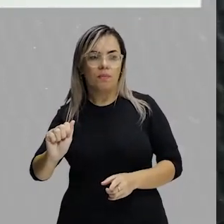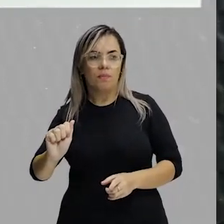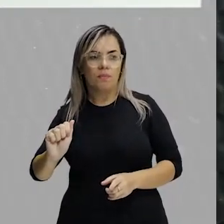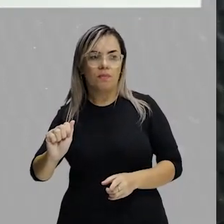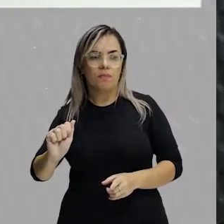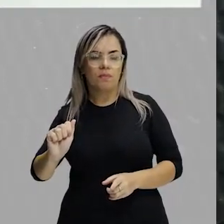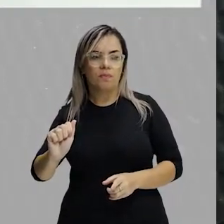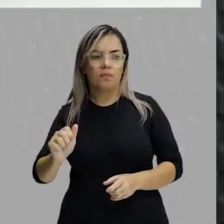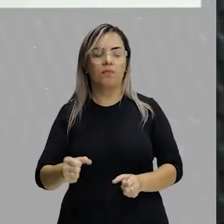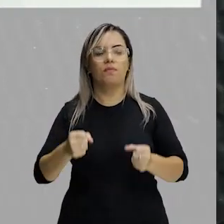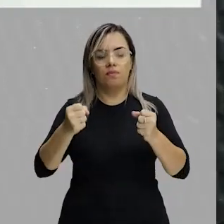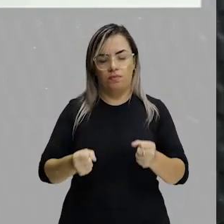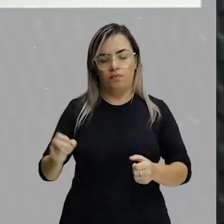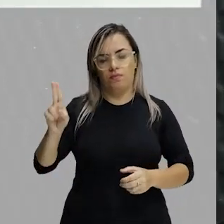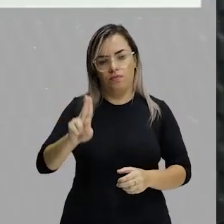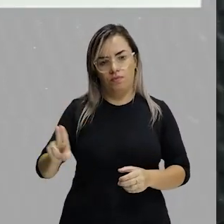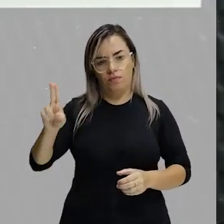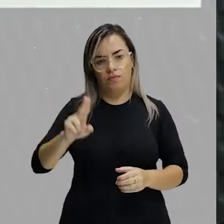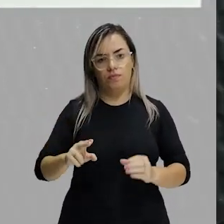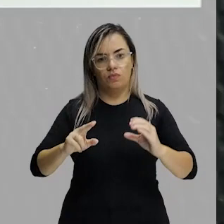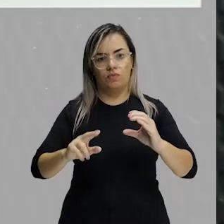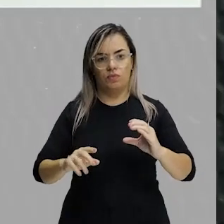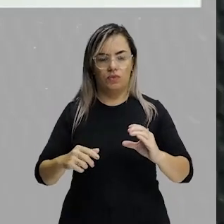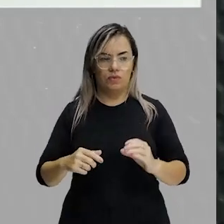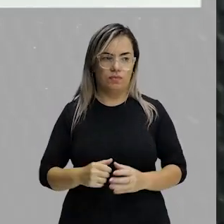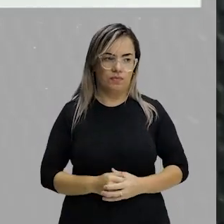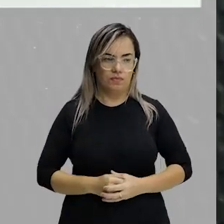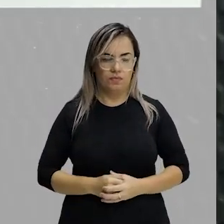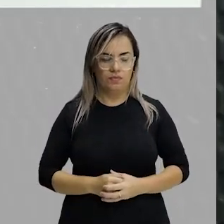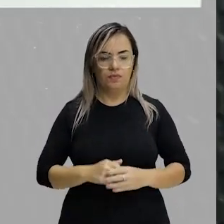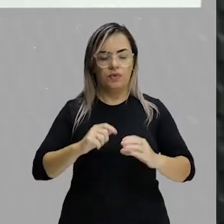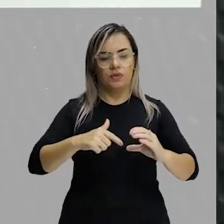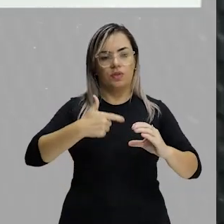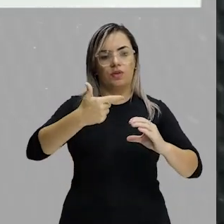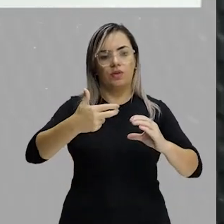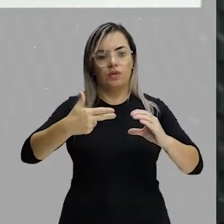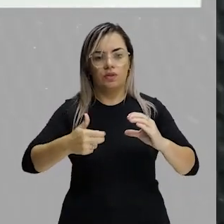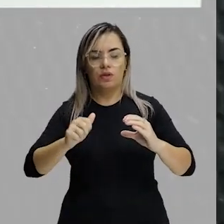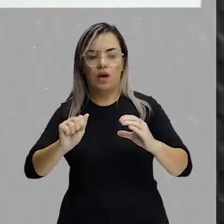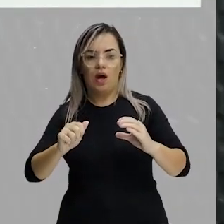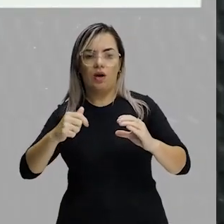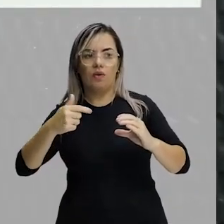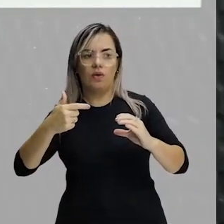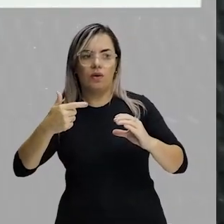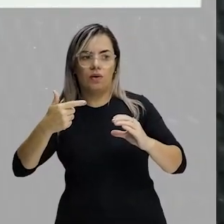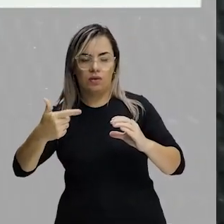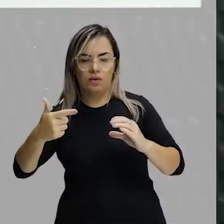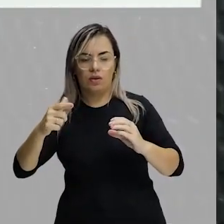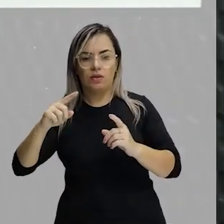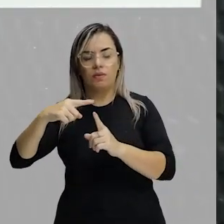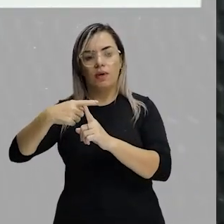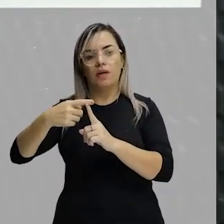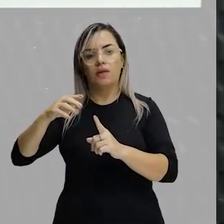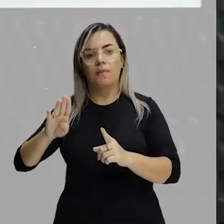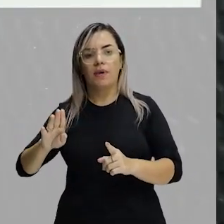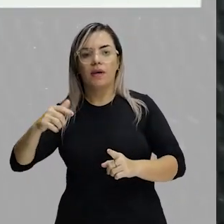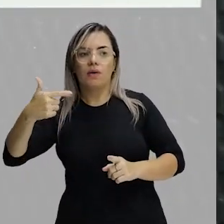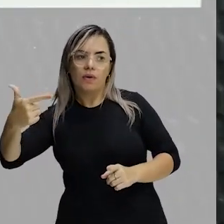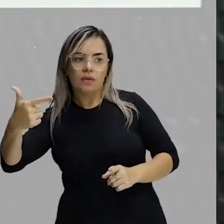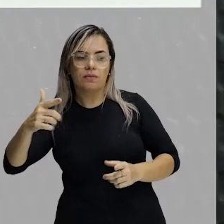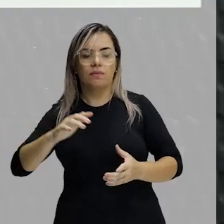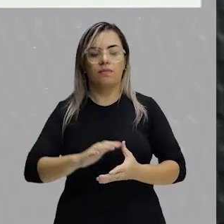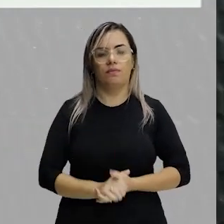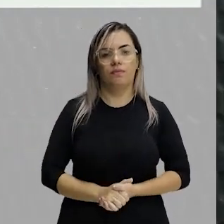aí a gente pode usar essa relação para encontrar a equação da hipérbole num exercício, numa determinada